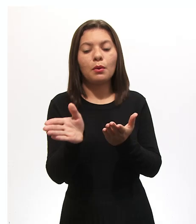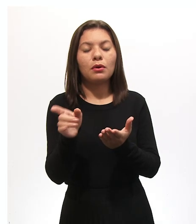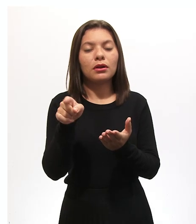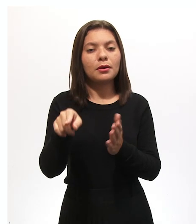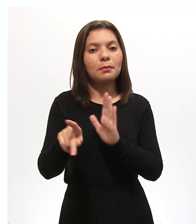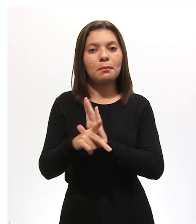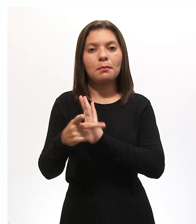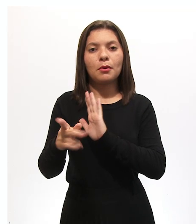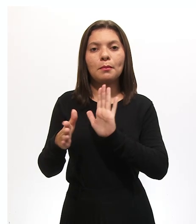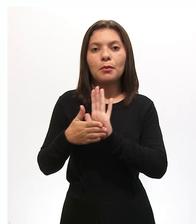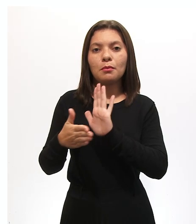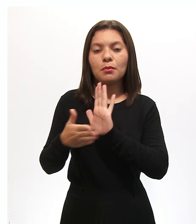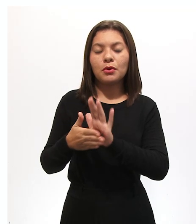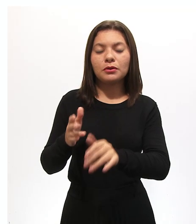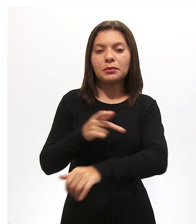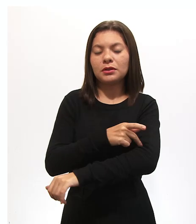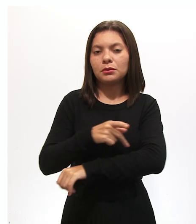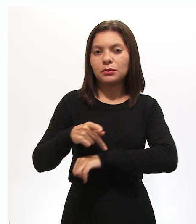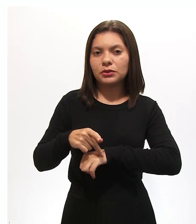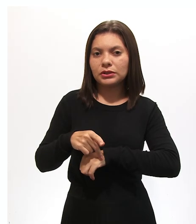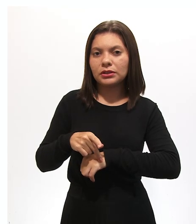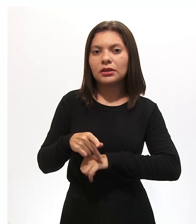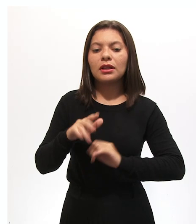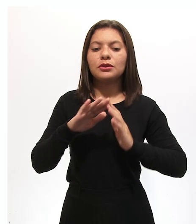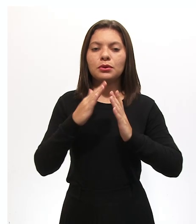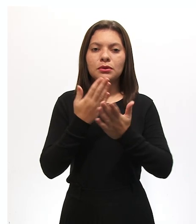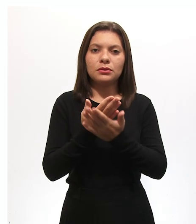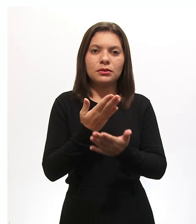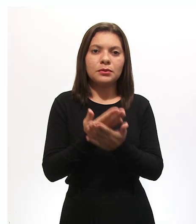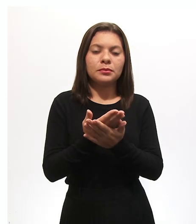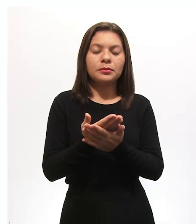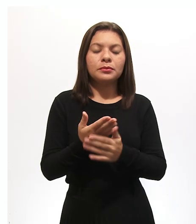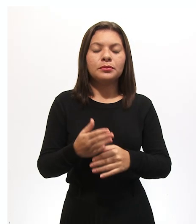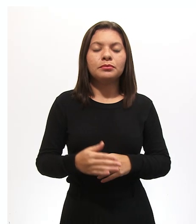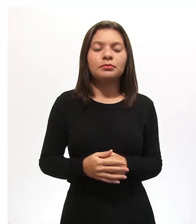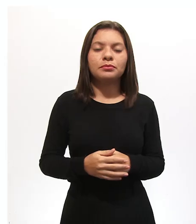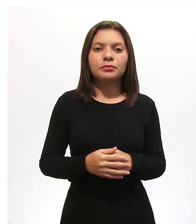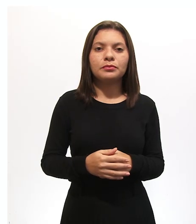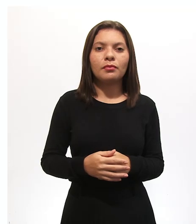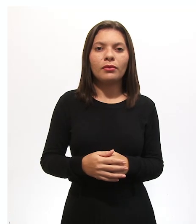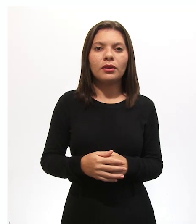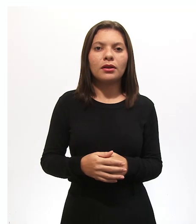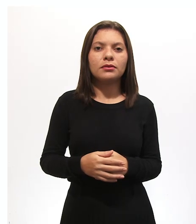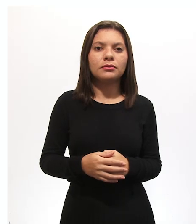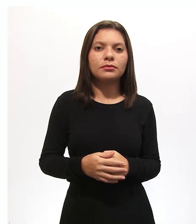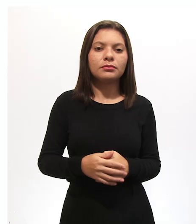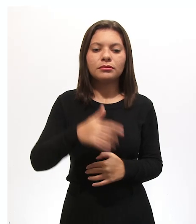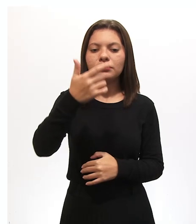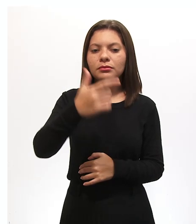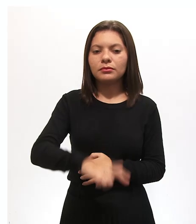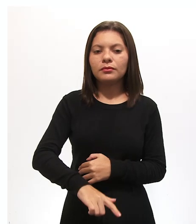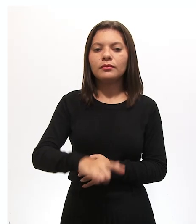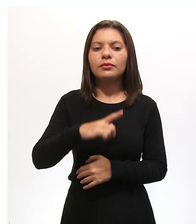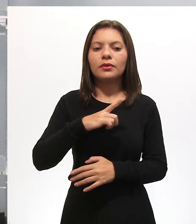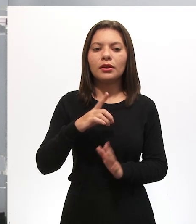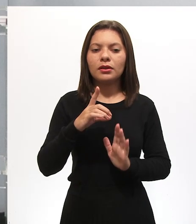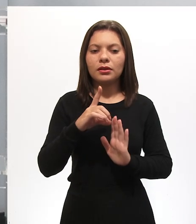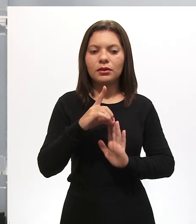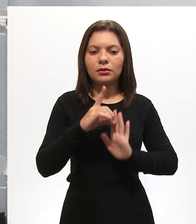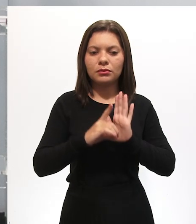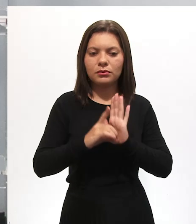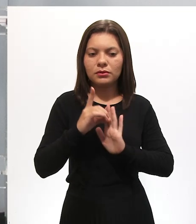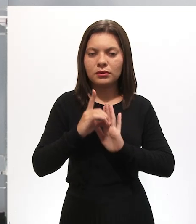definida na proposta pedagógica da escola. Nós temos um decreto